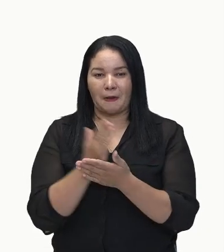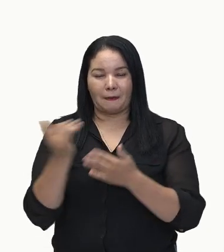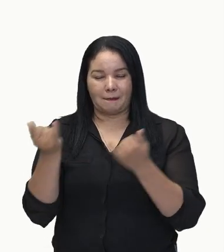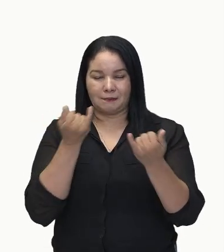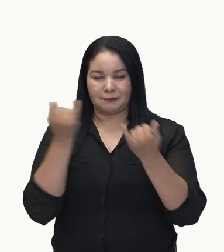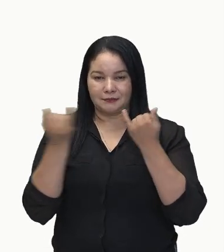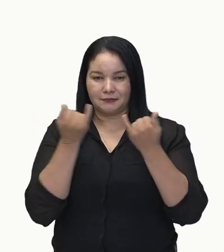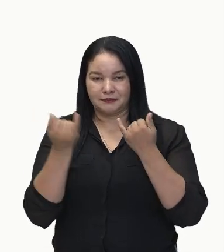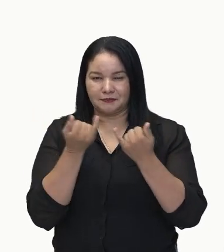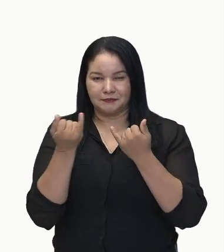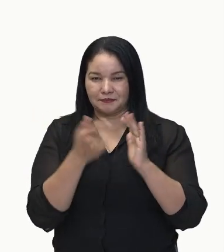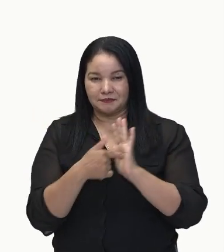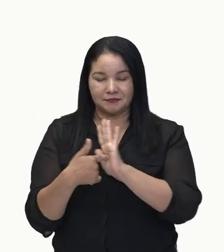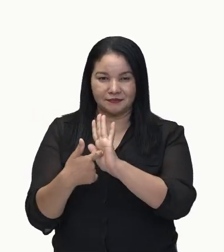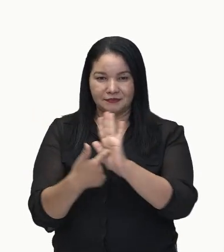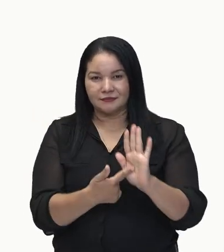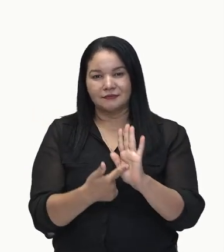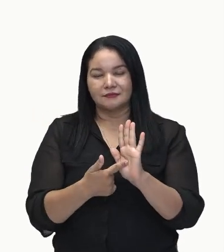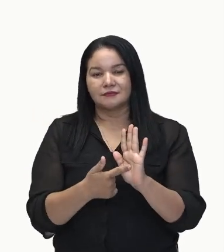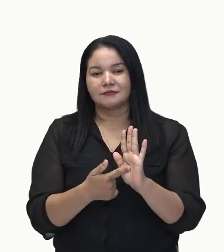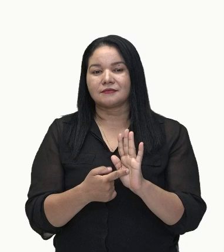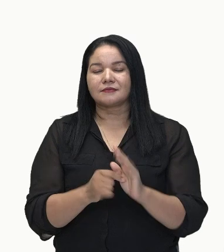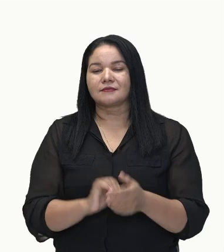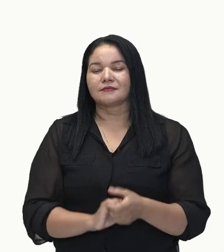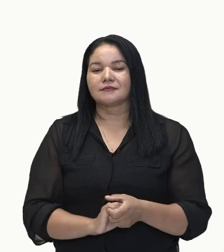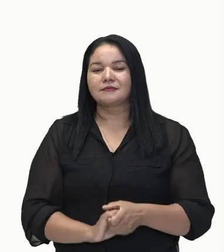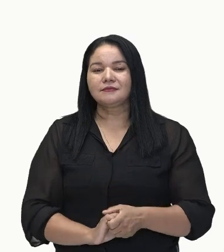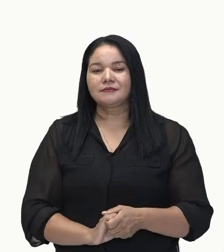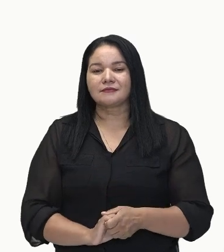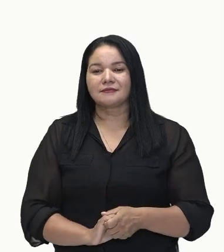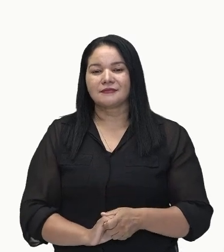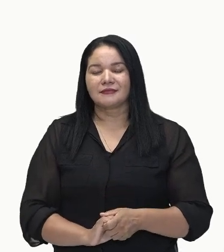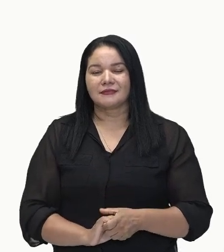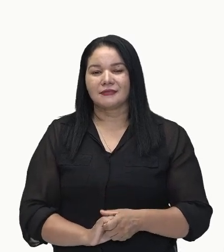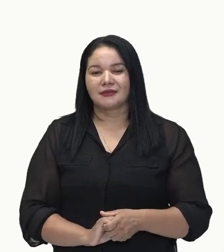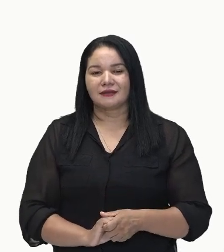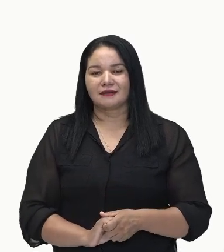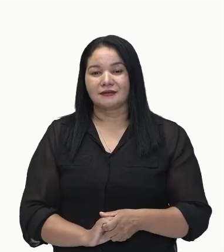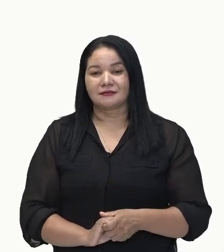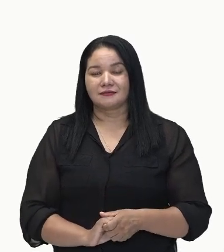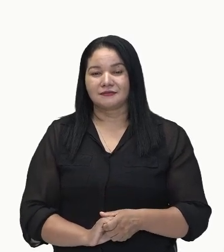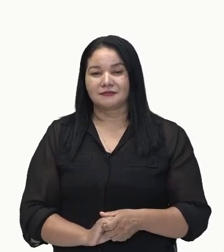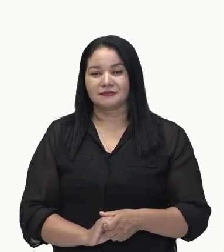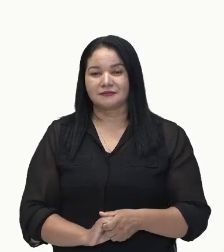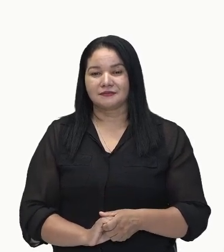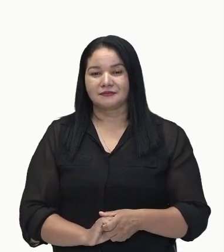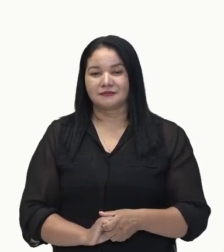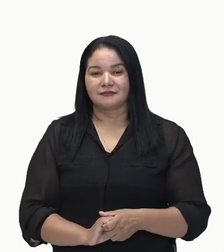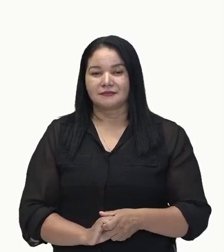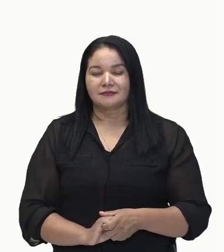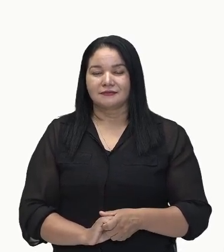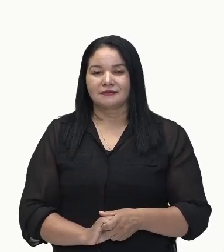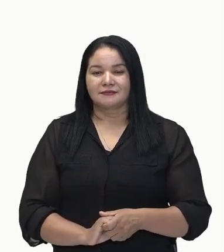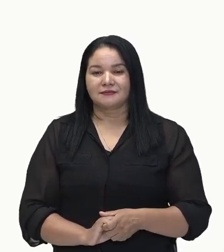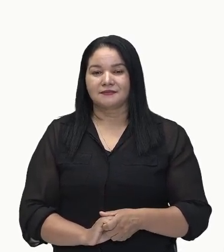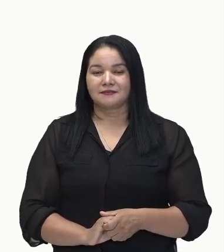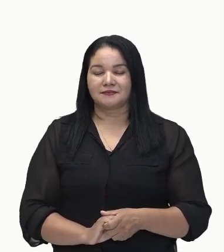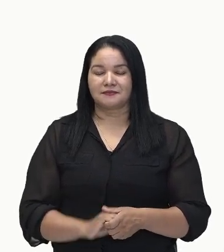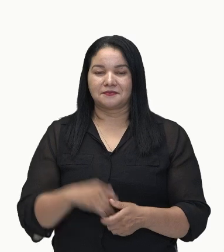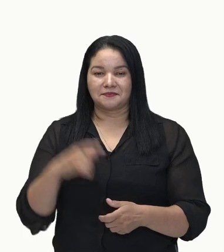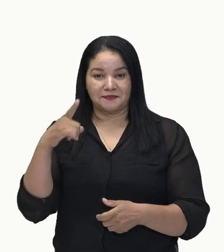nós trouxemos aqui para você, ok? Então temos ali essas informações dos